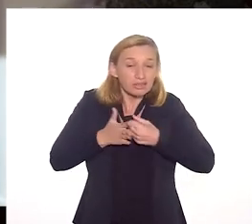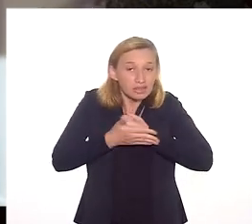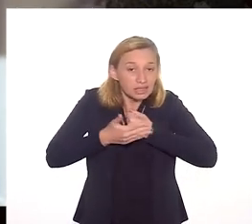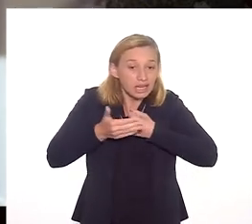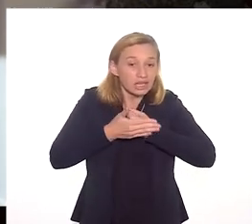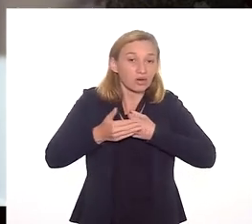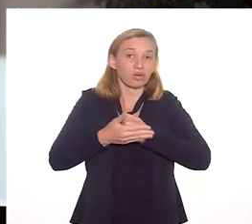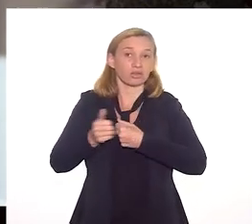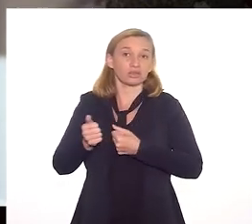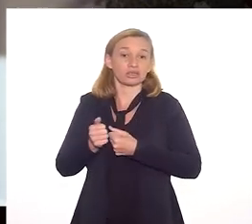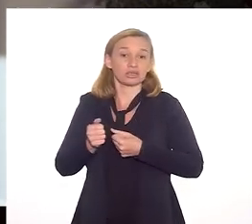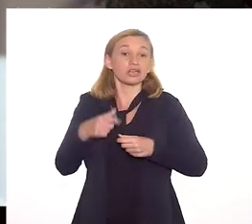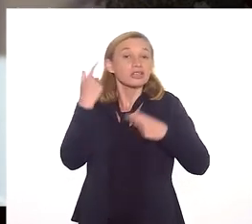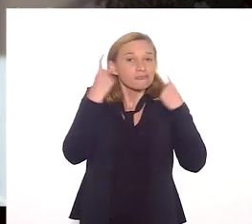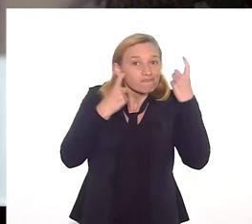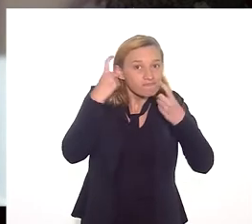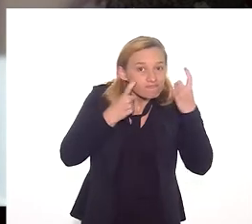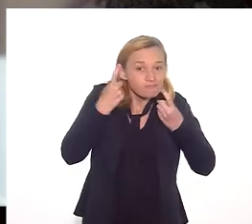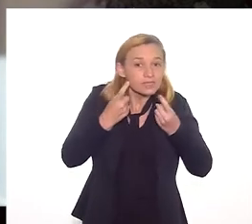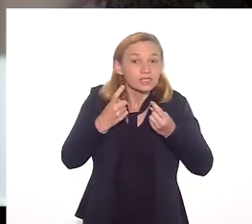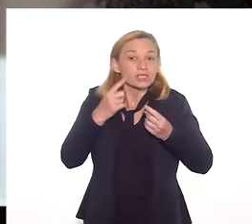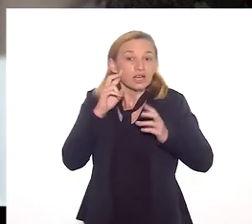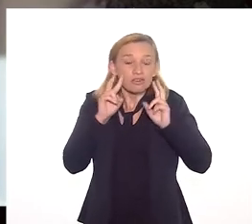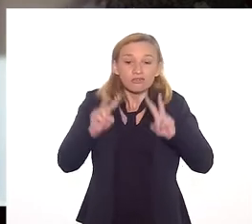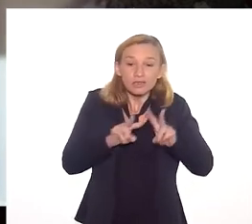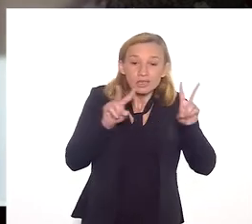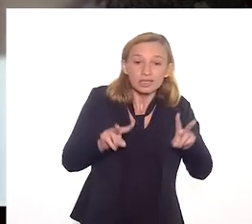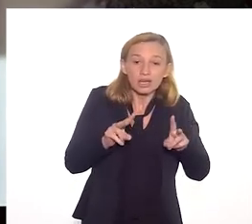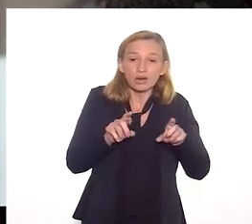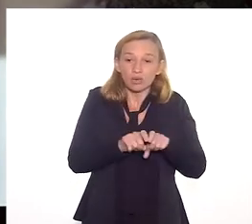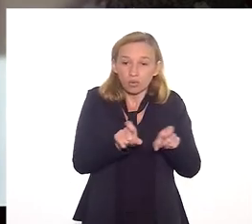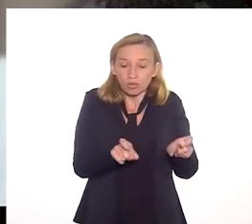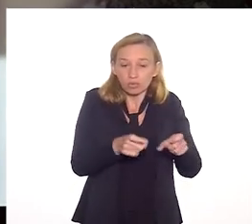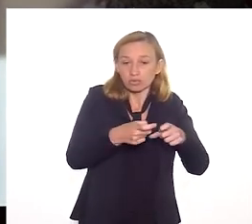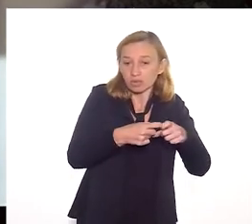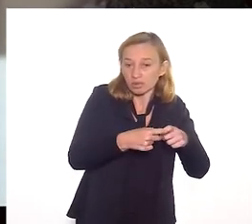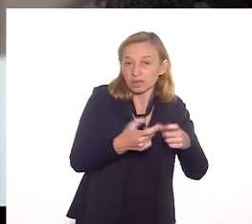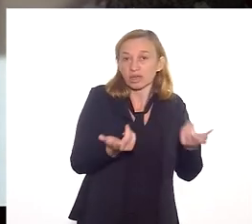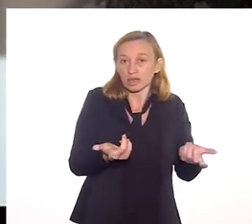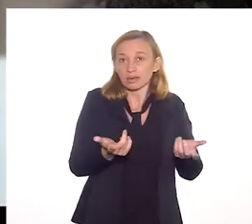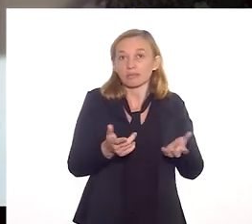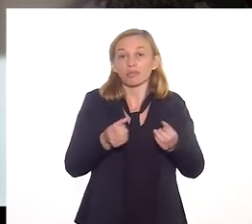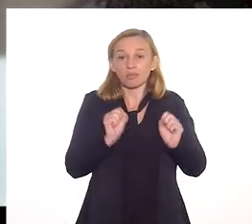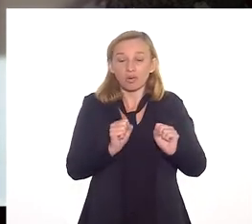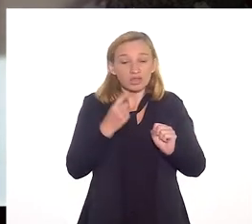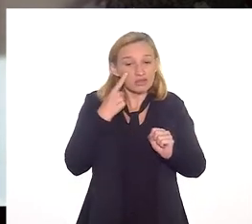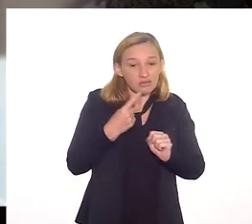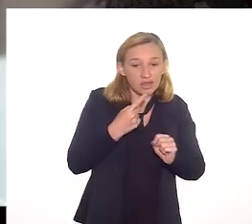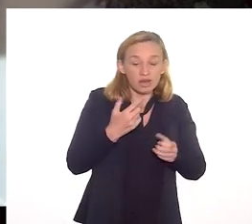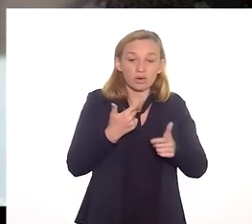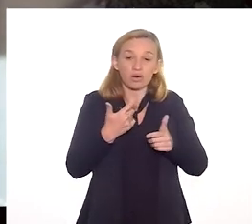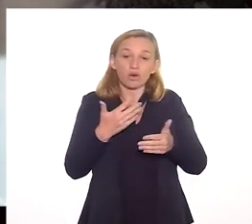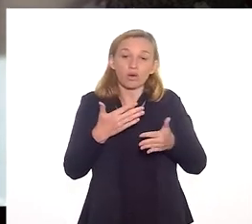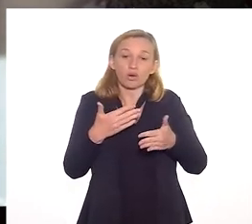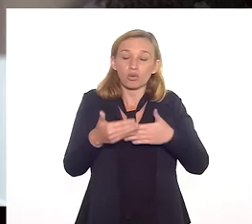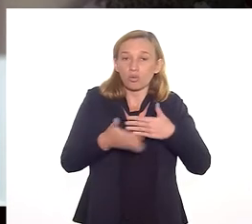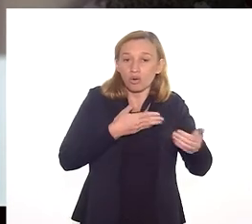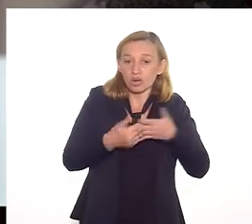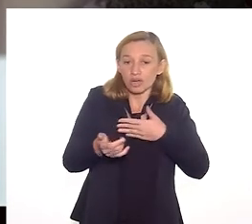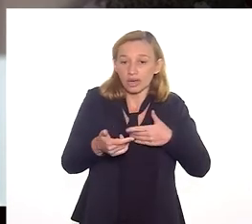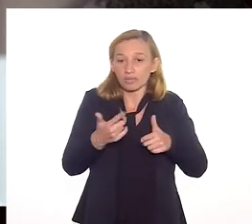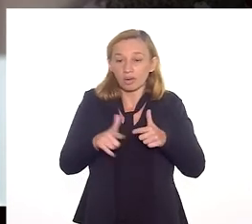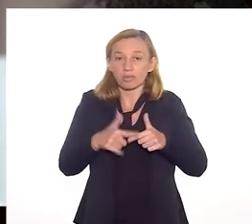mais carinhosa e mais preocupada do ponto de vista obstétrico, para que a gente possa identificar qualquer